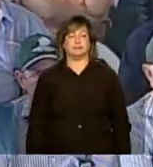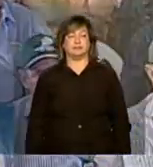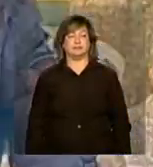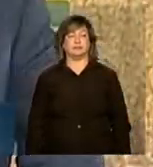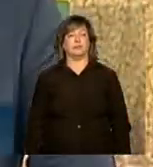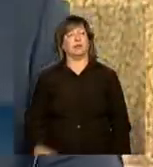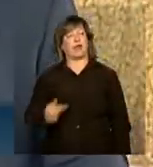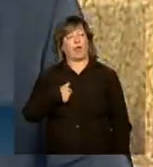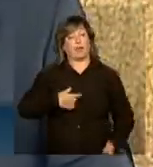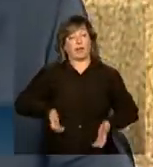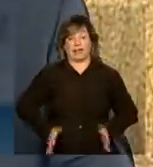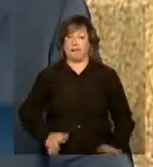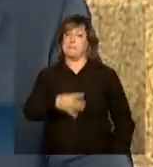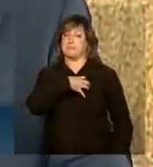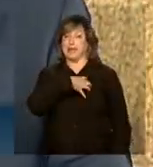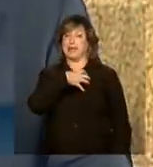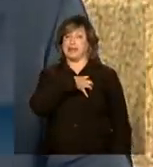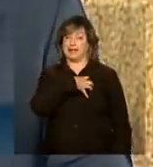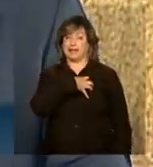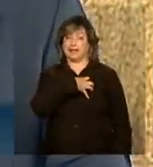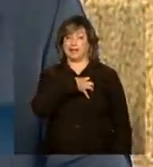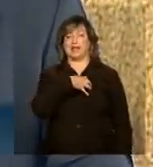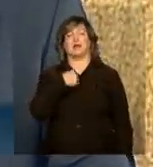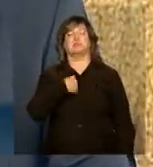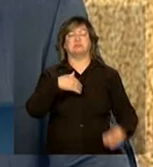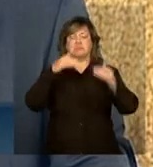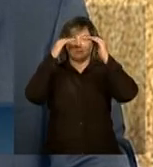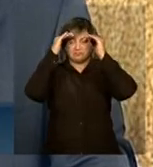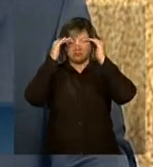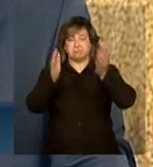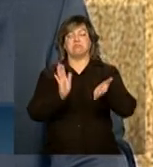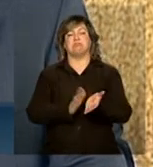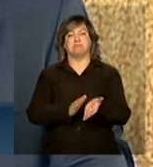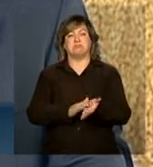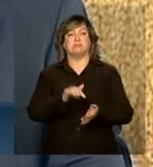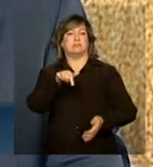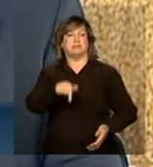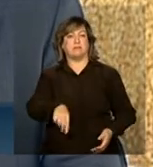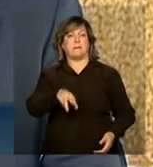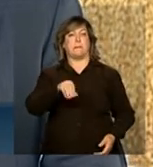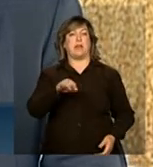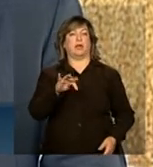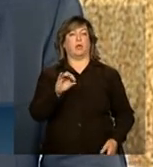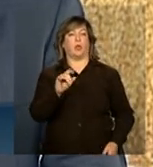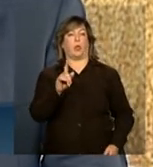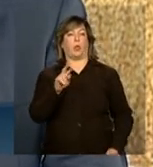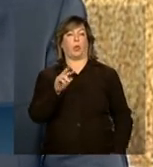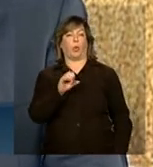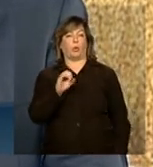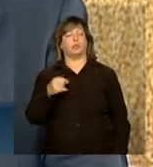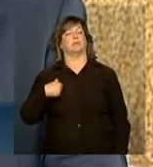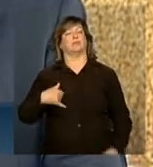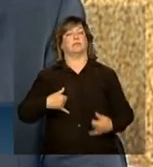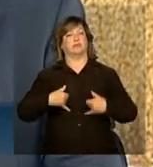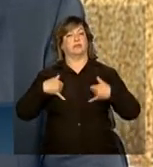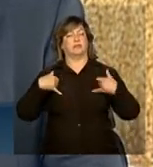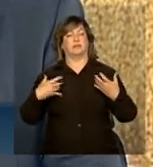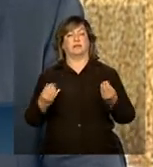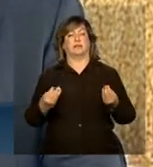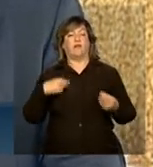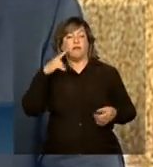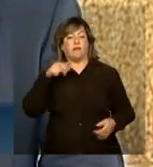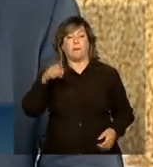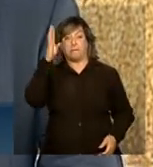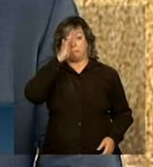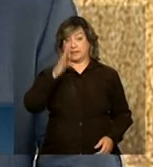Eu sou baiano e tiro o meu chapéu para o que eu vejo aqui em Mato Grosso. É com honra que vejo o Brasil